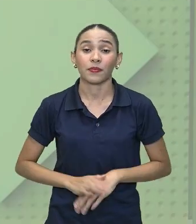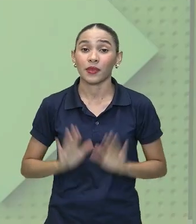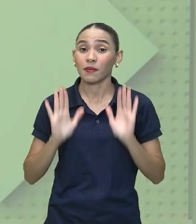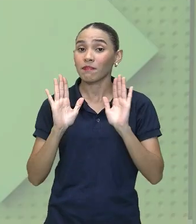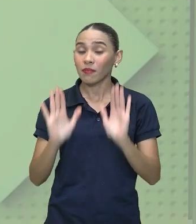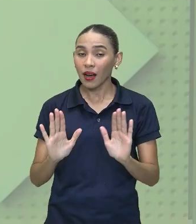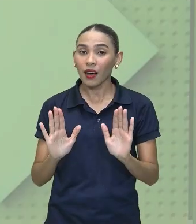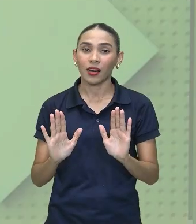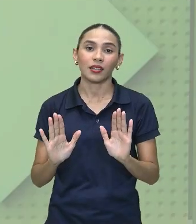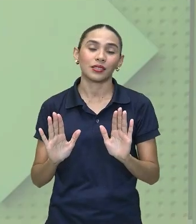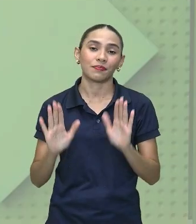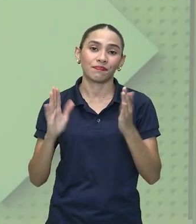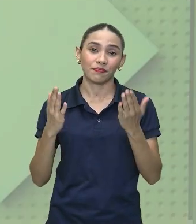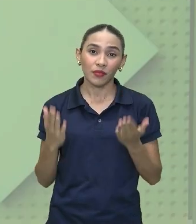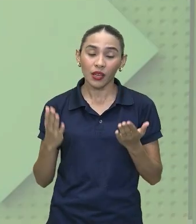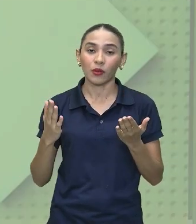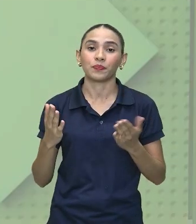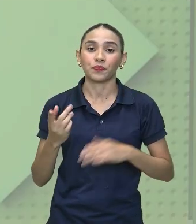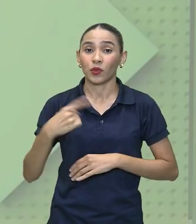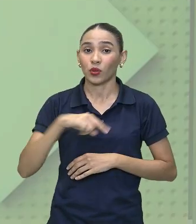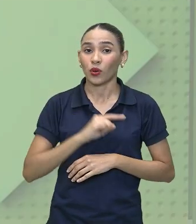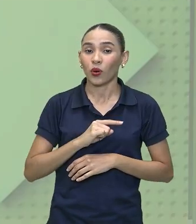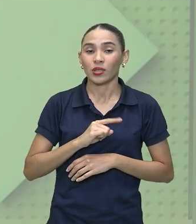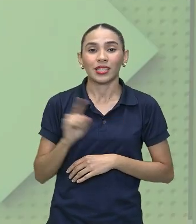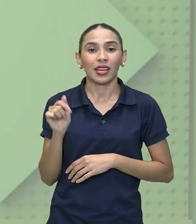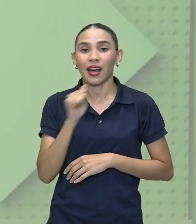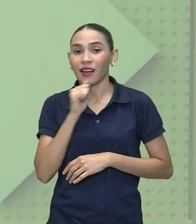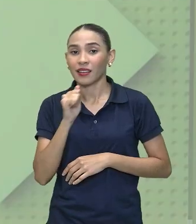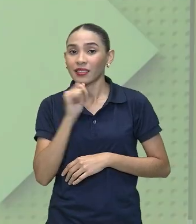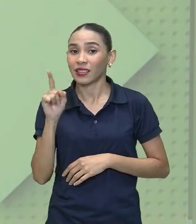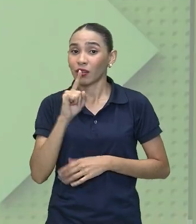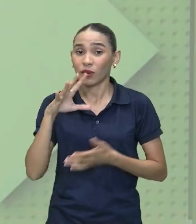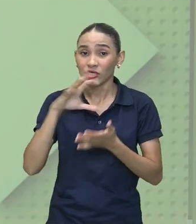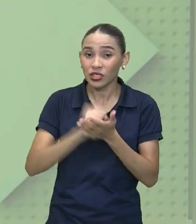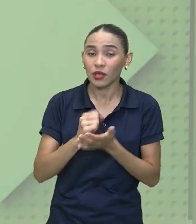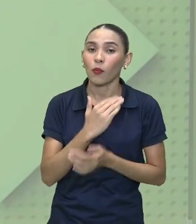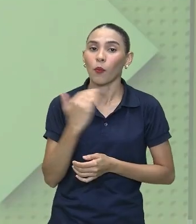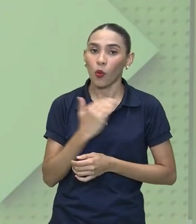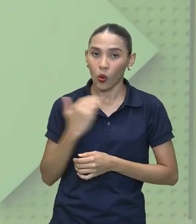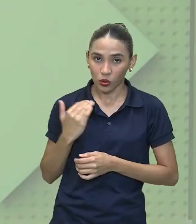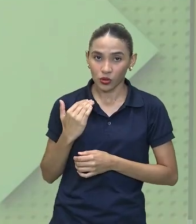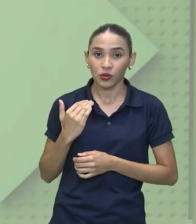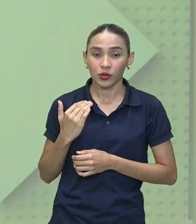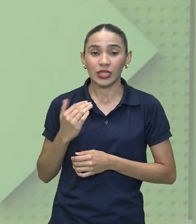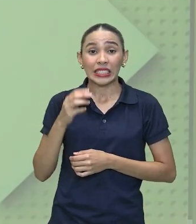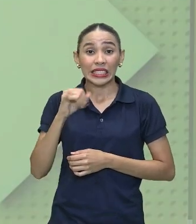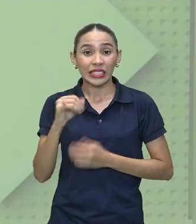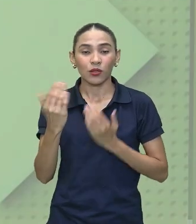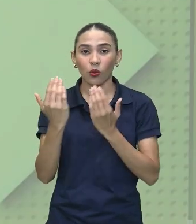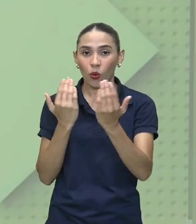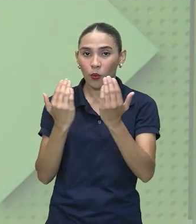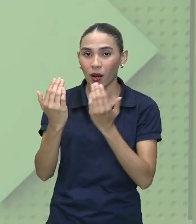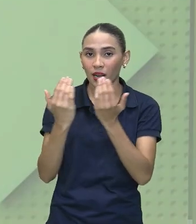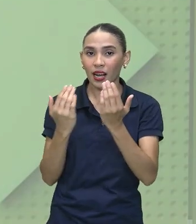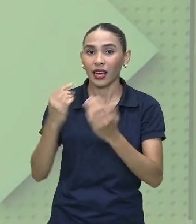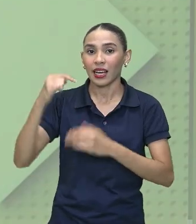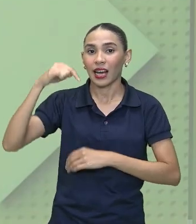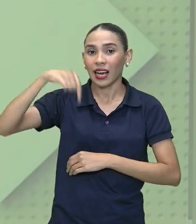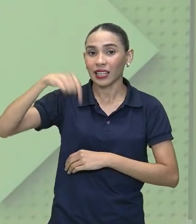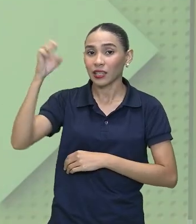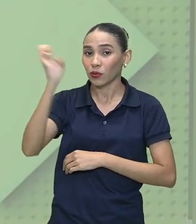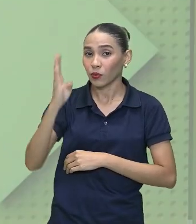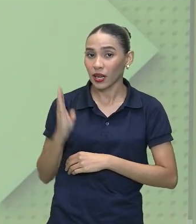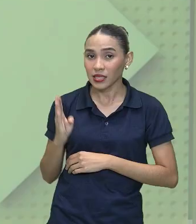Mas, felizmente, nós não registramos tantas mortes. Se a gente for comparar o Brasil